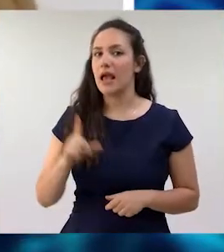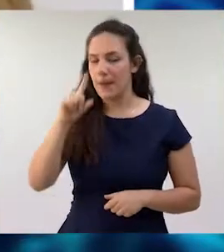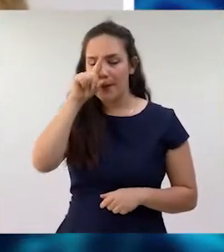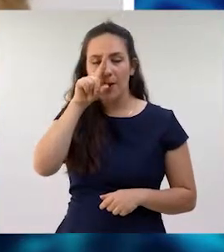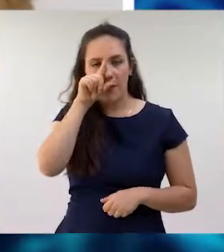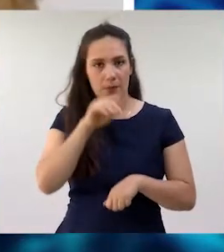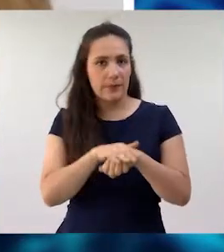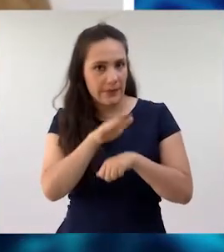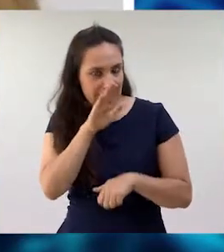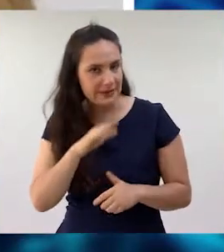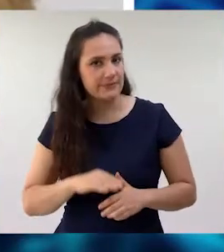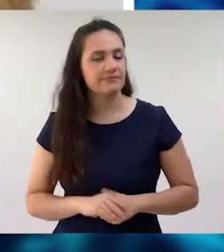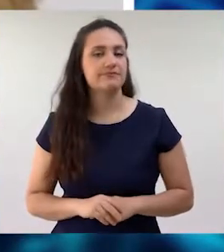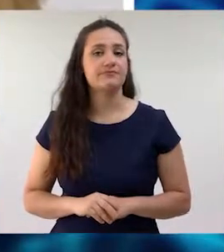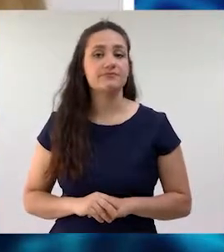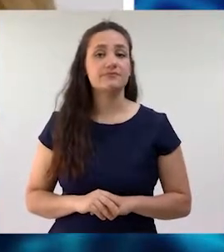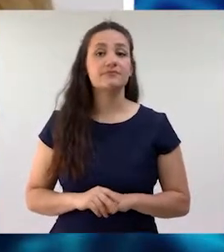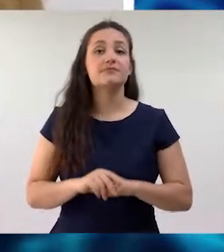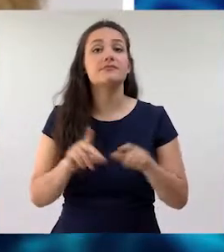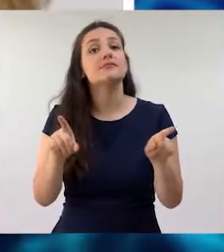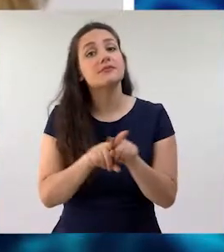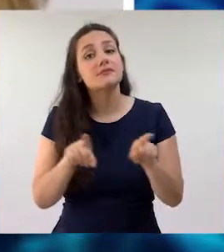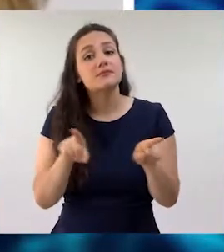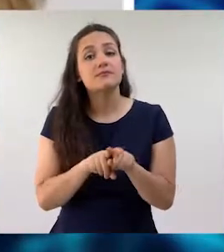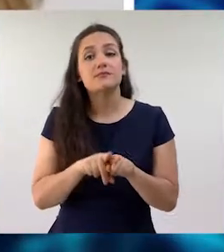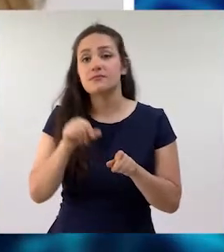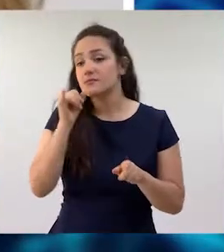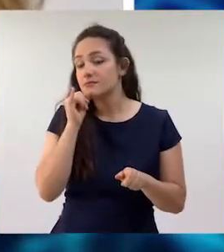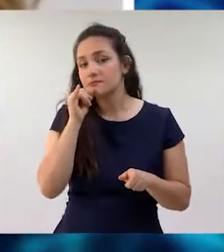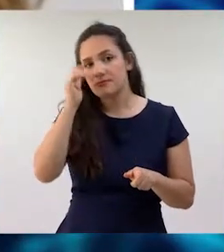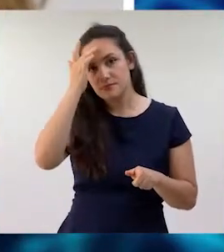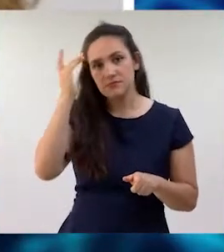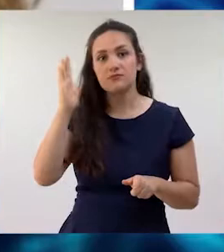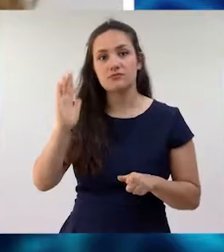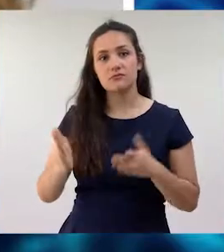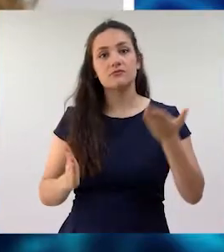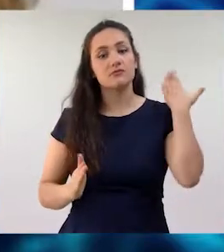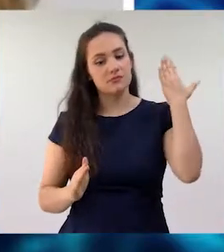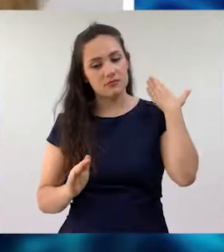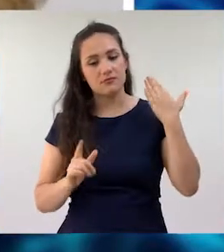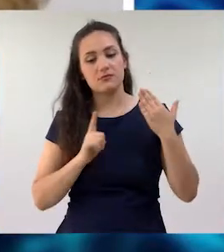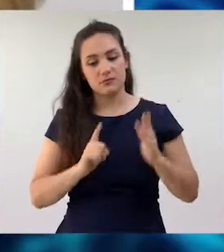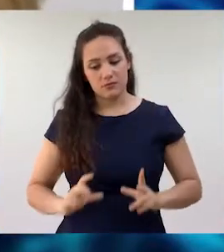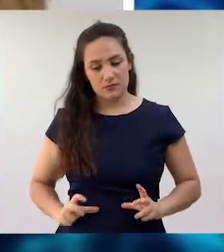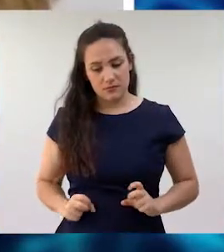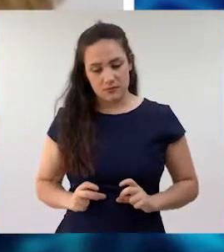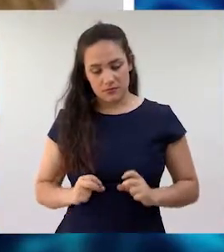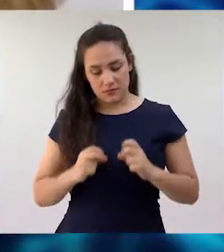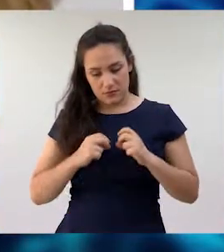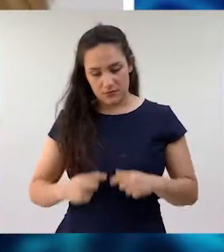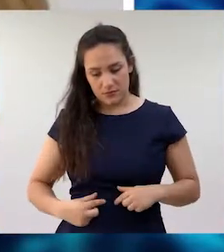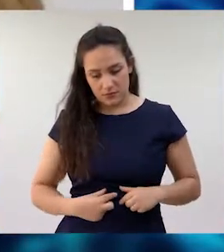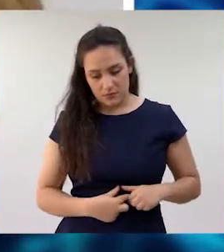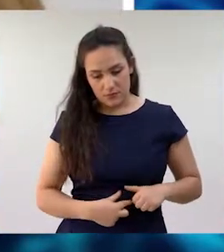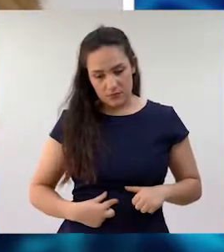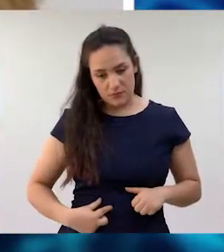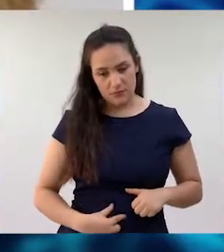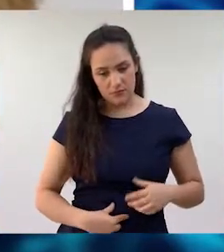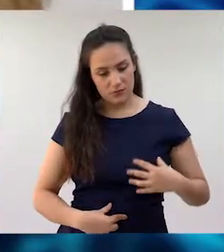esse é um fator de risco, naquelas pessoas que já tiveram histórico de câncer de